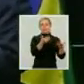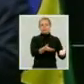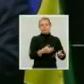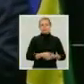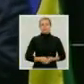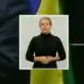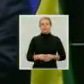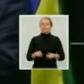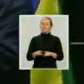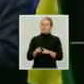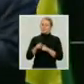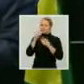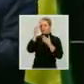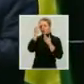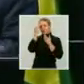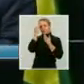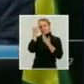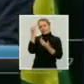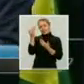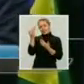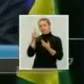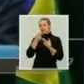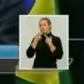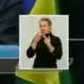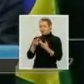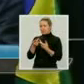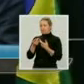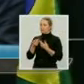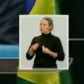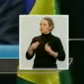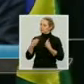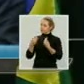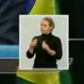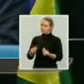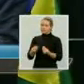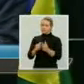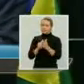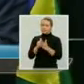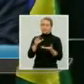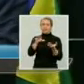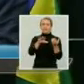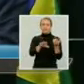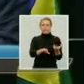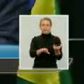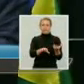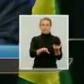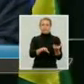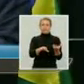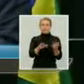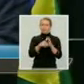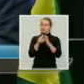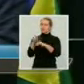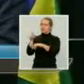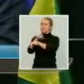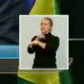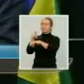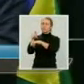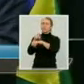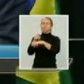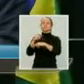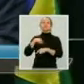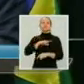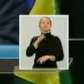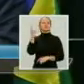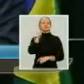agradecer e colocar à disposição do Congresso, do país, para que nós